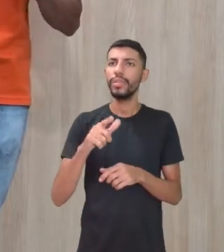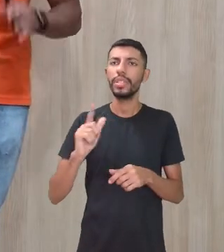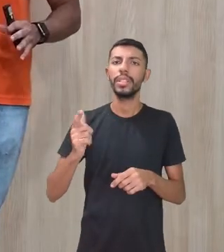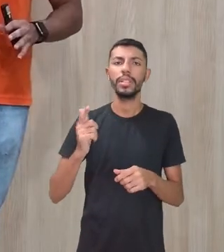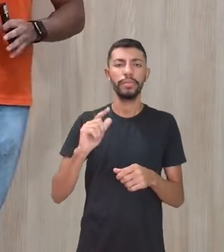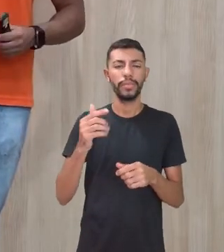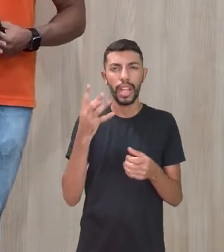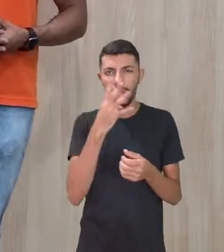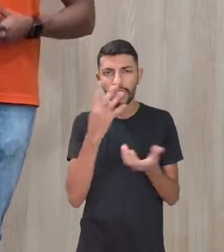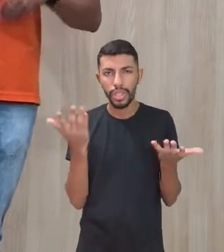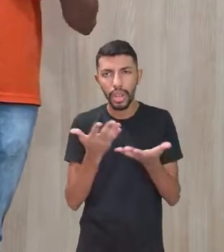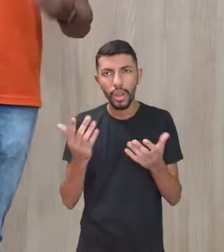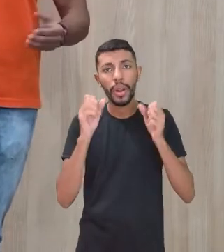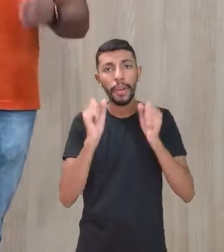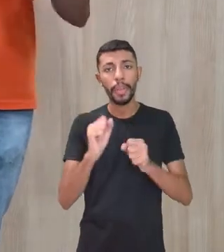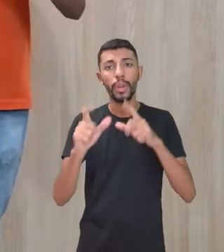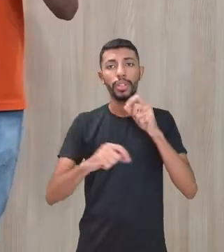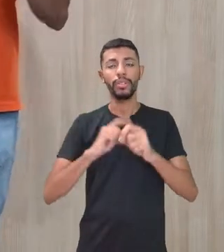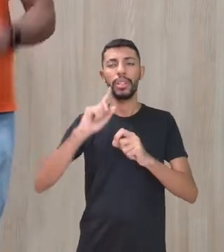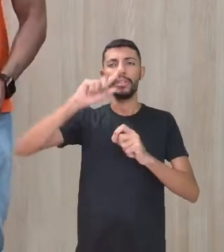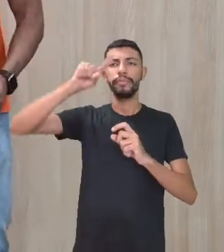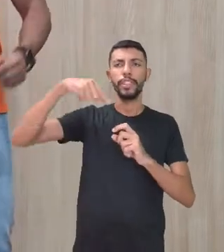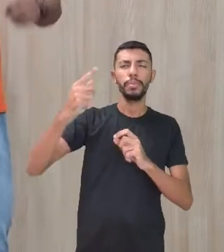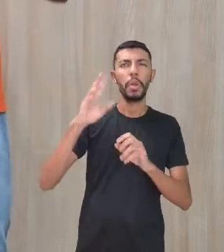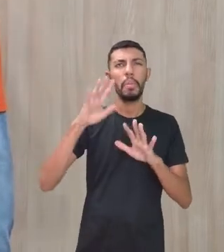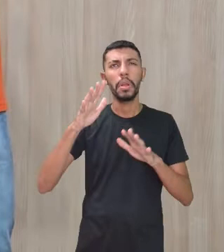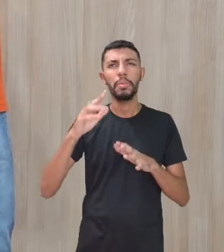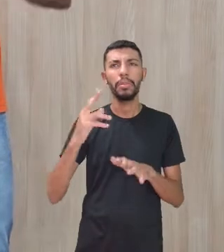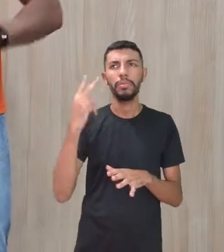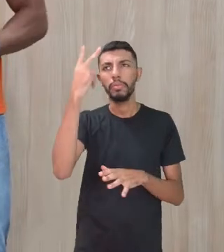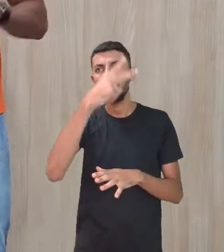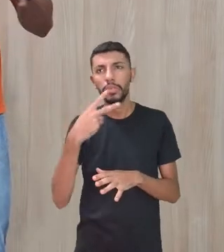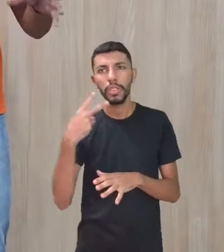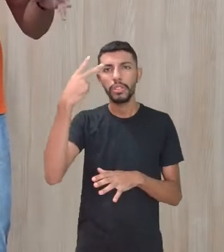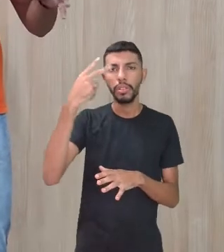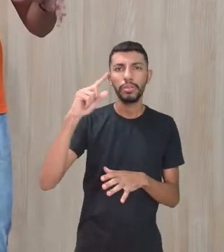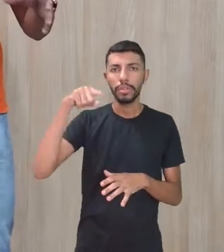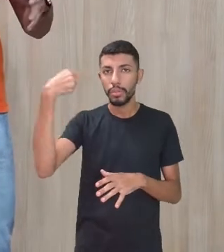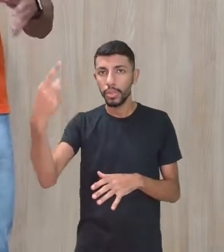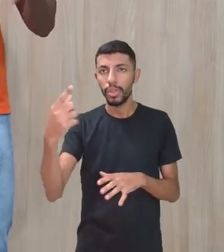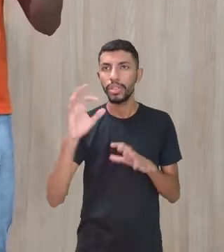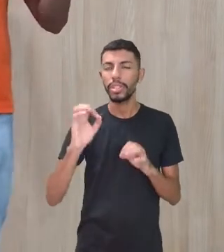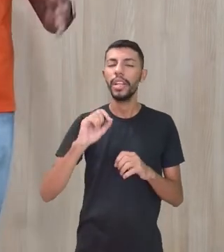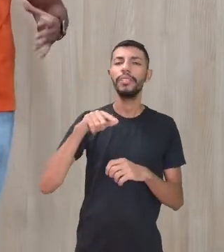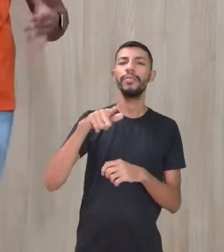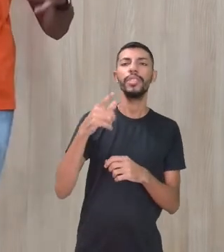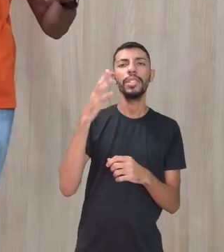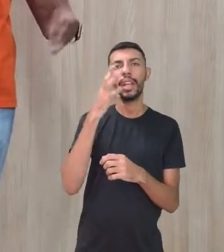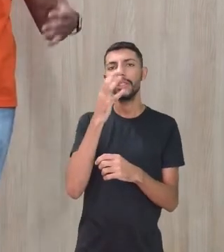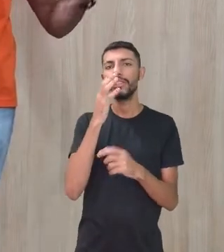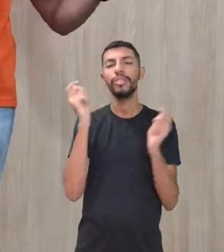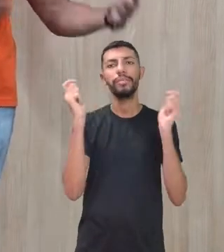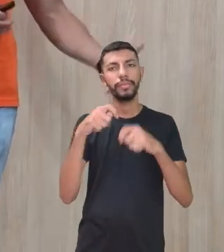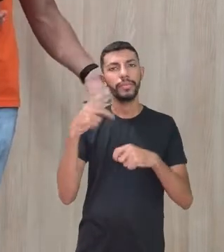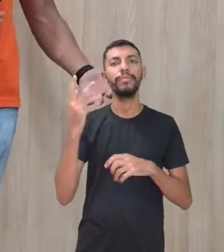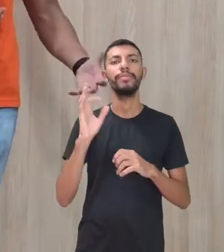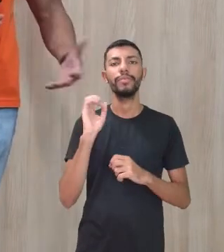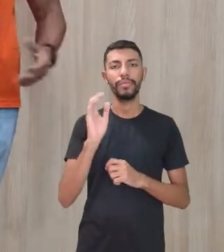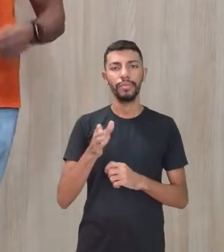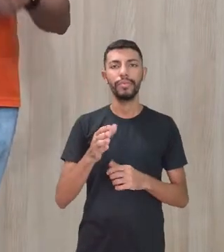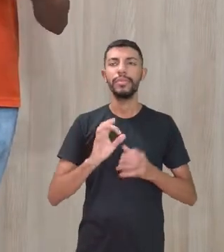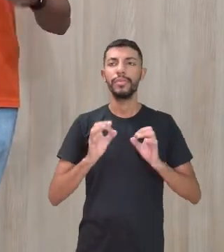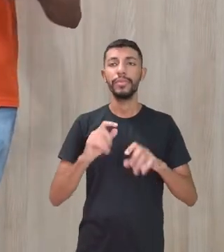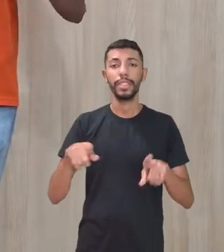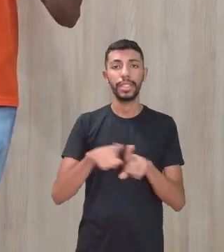postado lá, certo? Mas eu friso também a questão muito importante, que são as playlists das outras disciplinas,